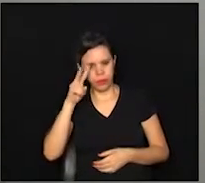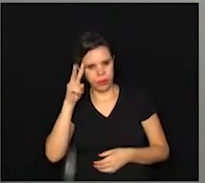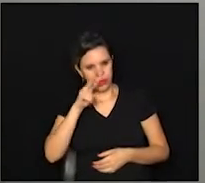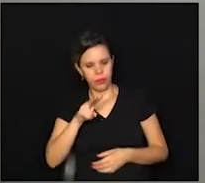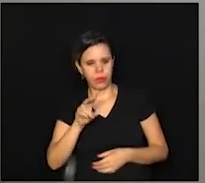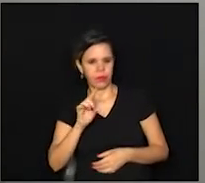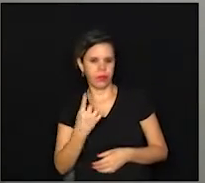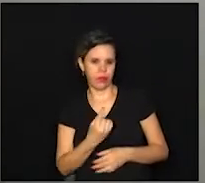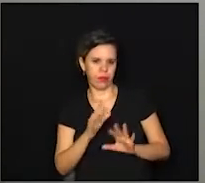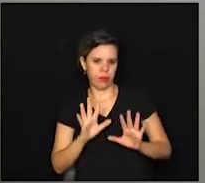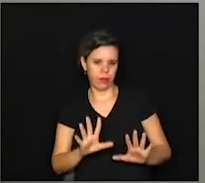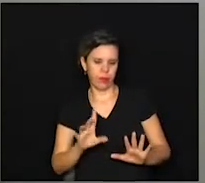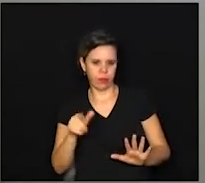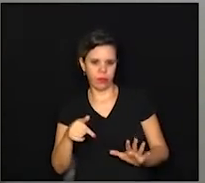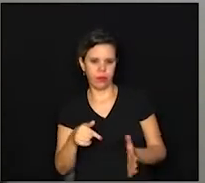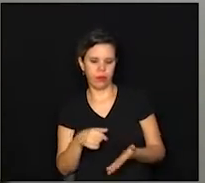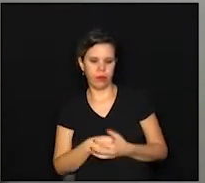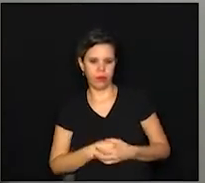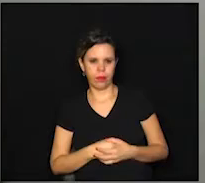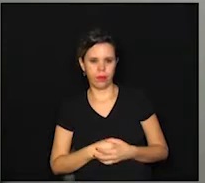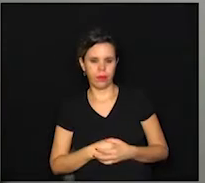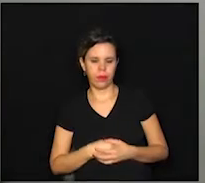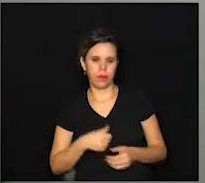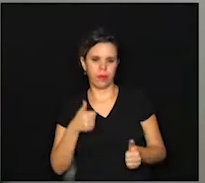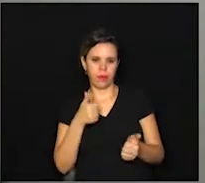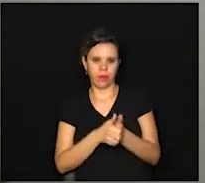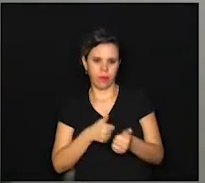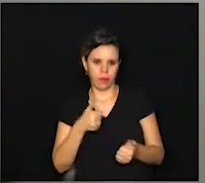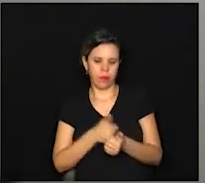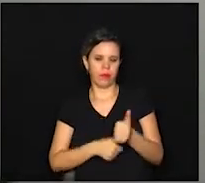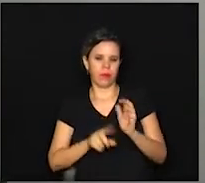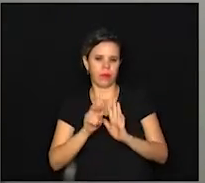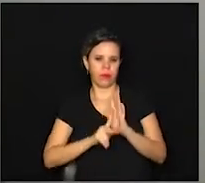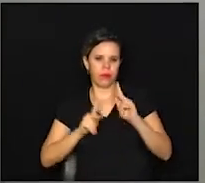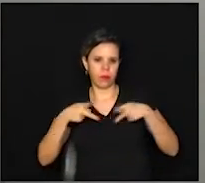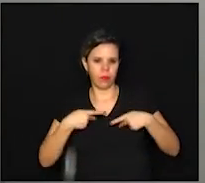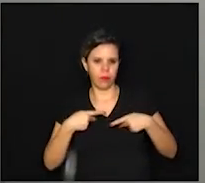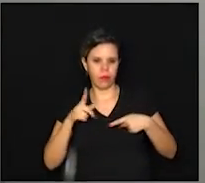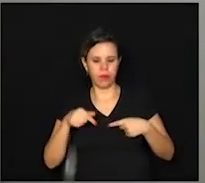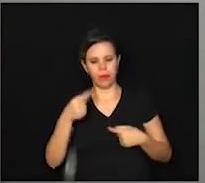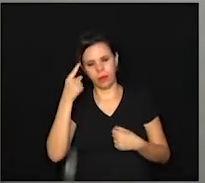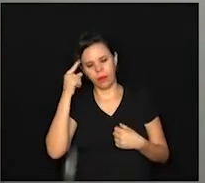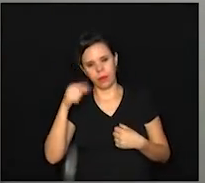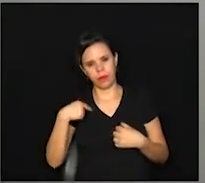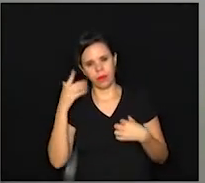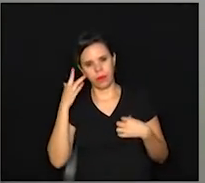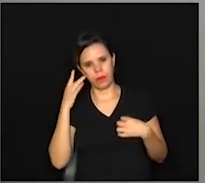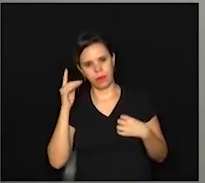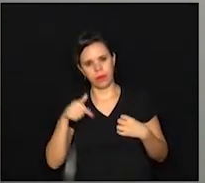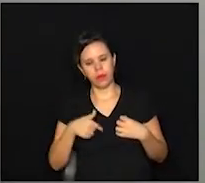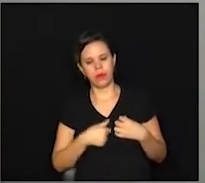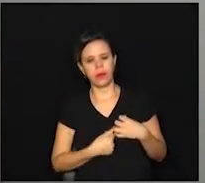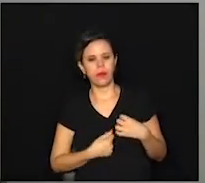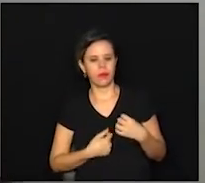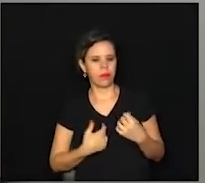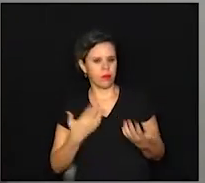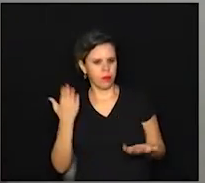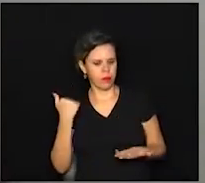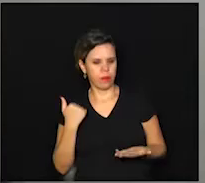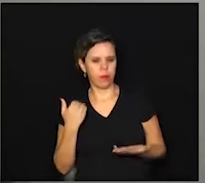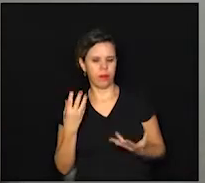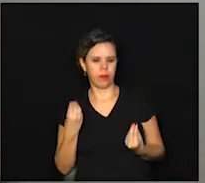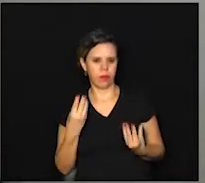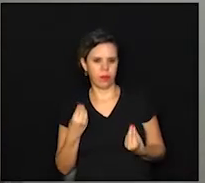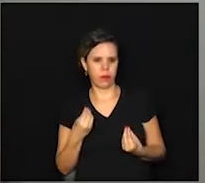linear, mas que, de alguma forma, se perseguiu os direitos humanos como ideal, né? Eu acho que essa que é a questão. A gente sabe que